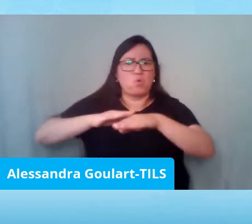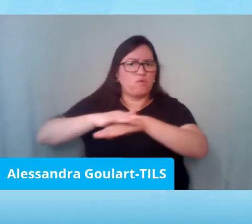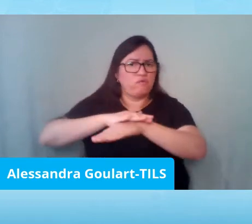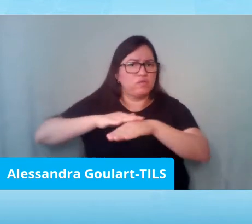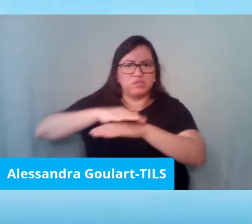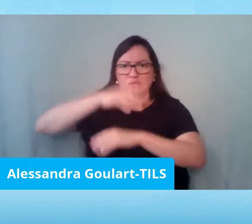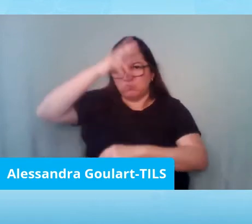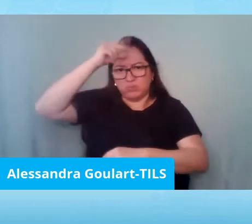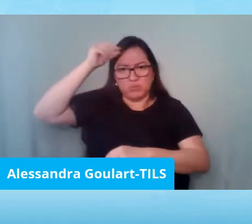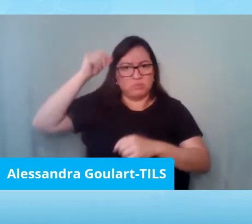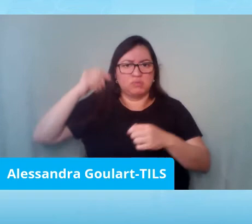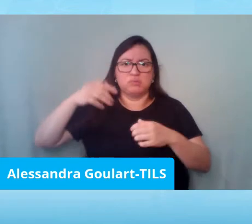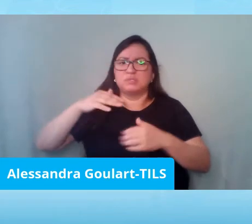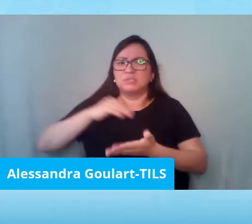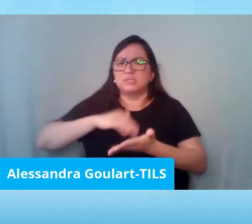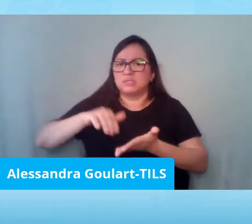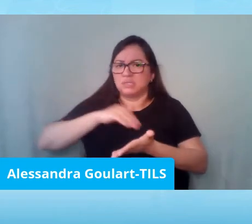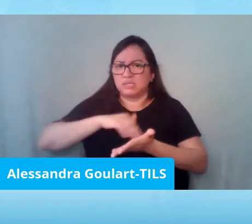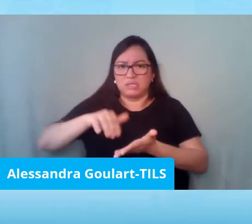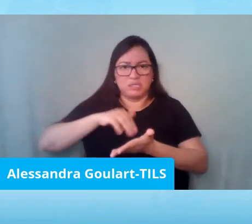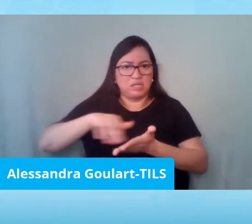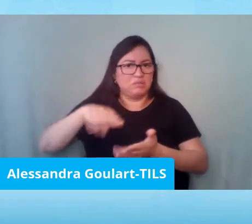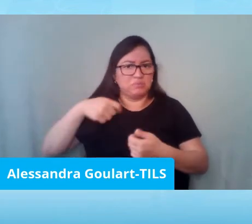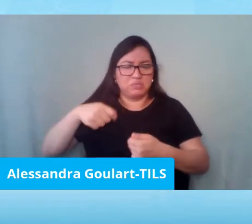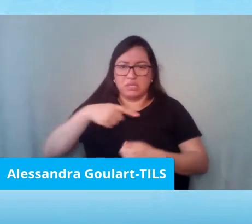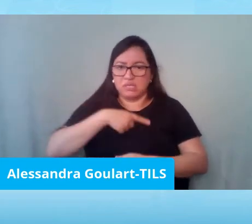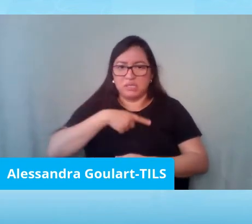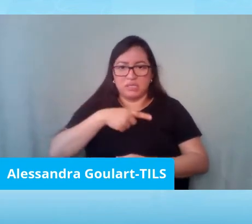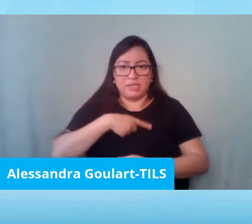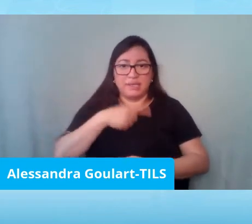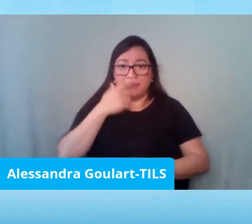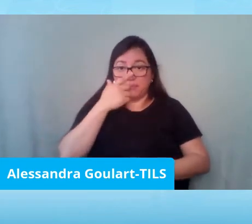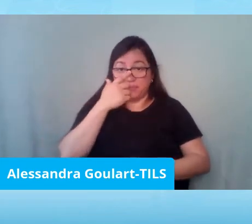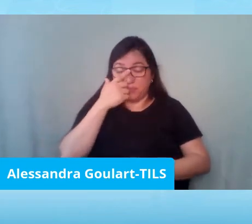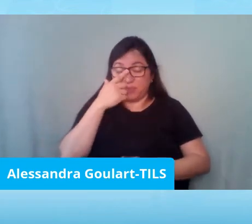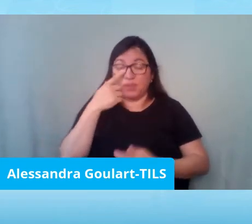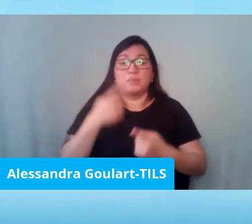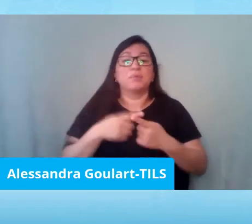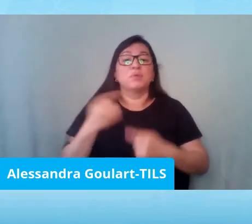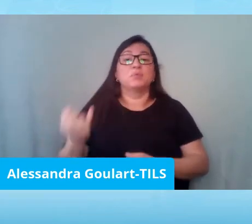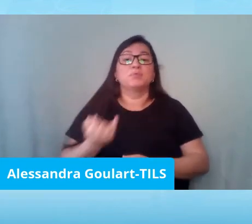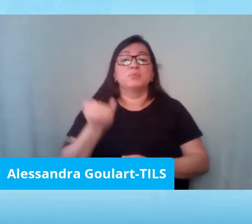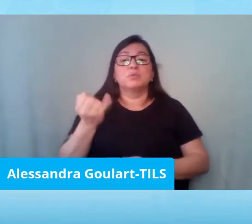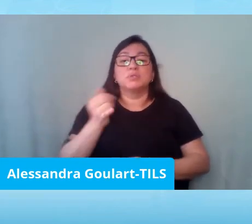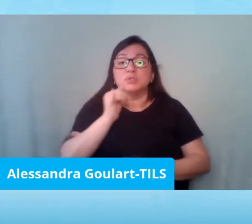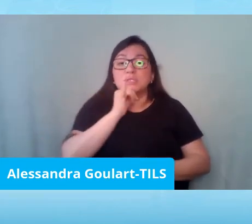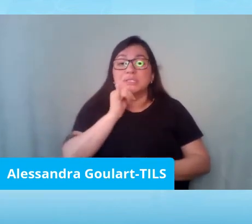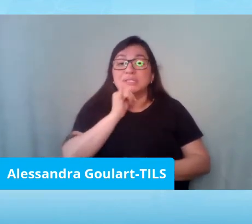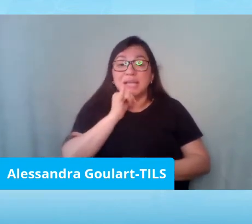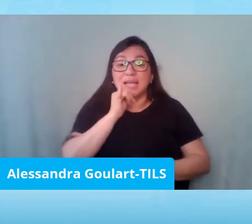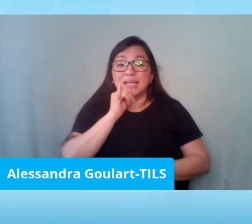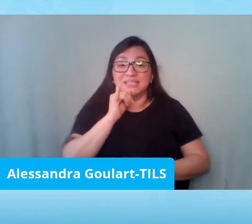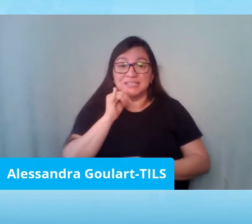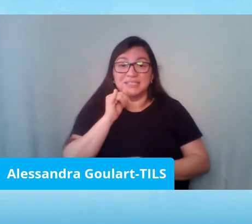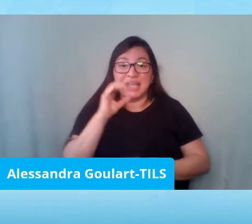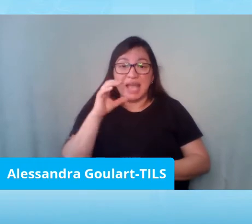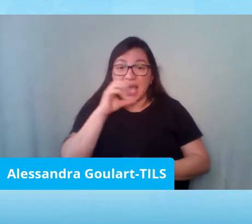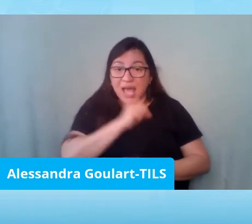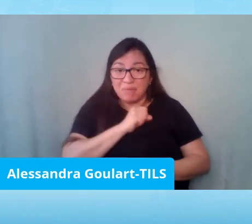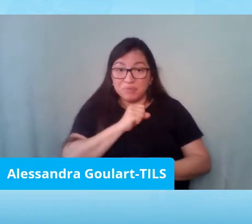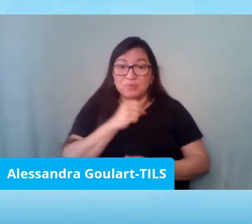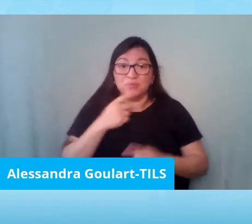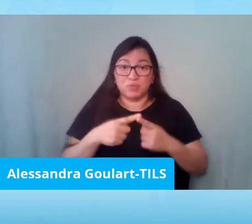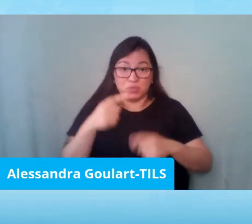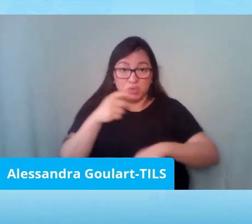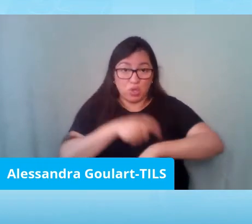previsto pela Rede Cegonha. E isso por que a gente é importante esse teste de gravidez, rápido de gravidez? Porque no momento que eu faço o teste rápido